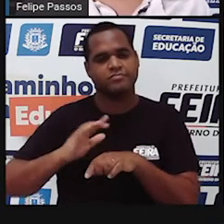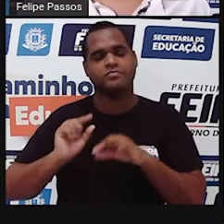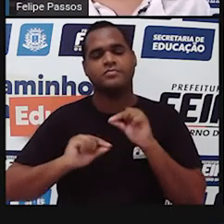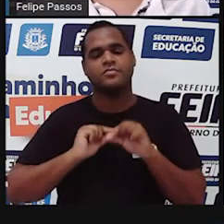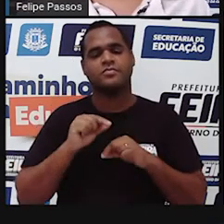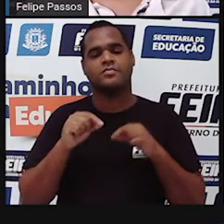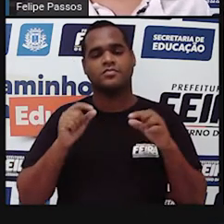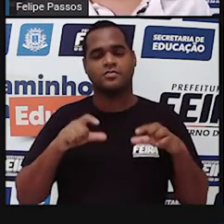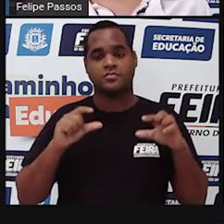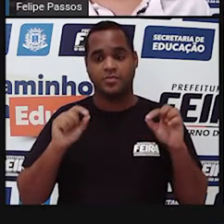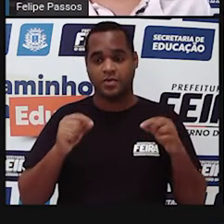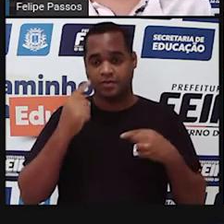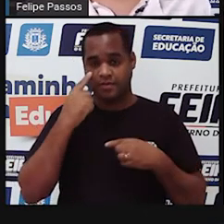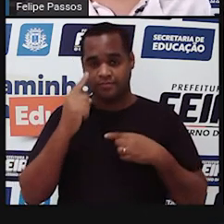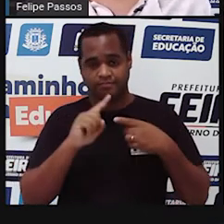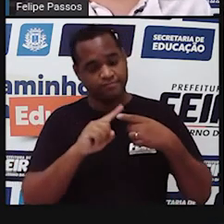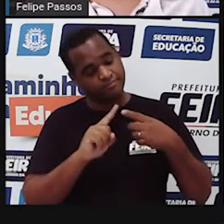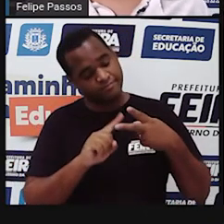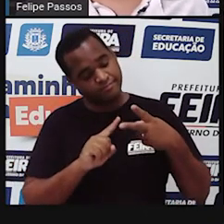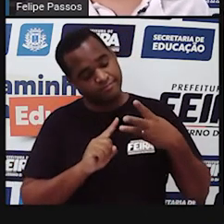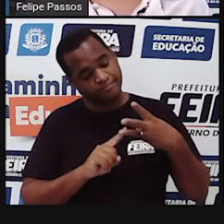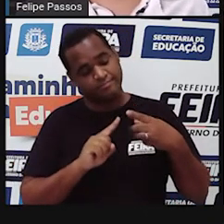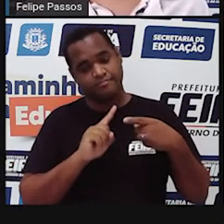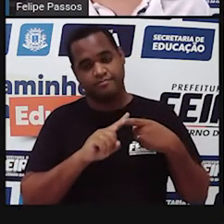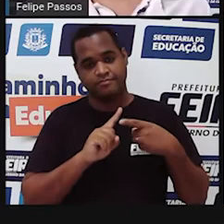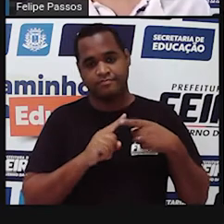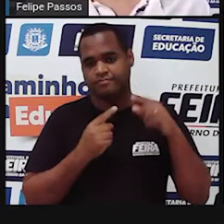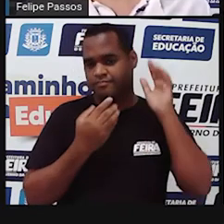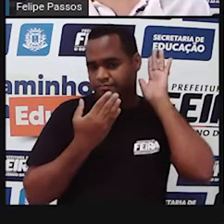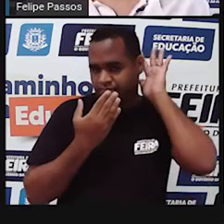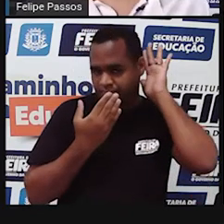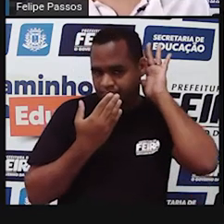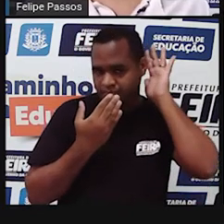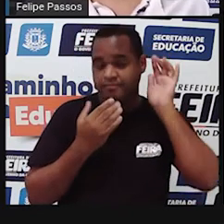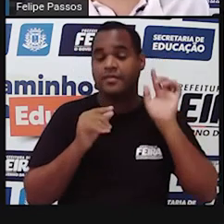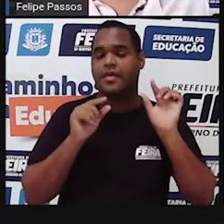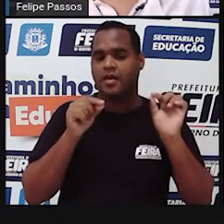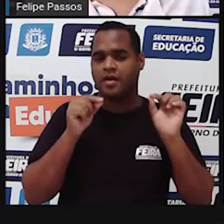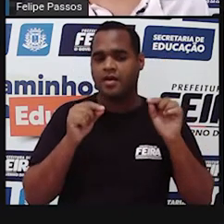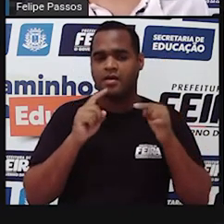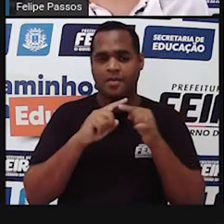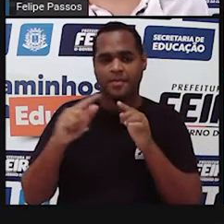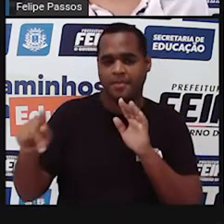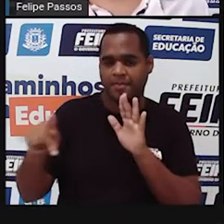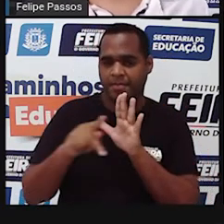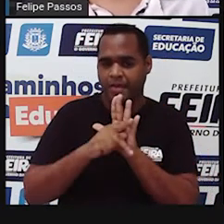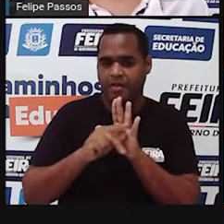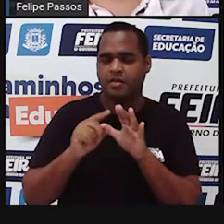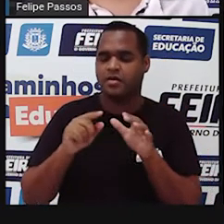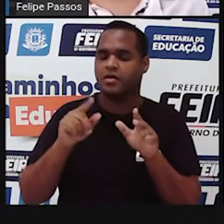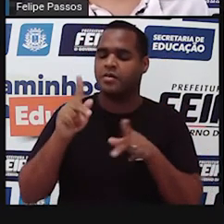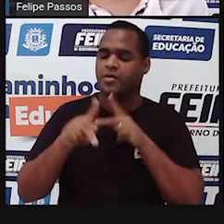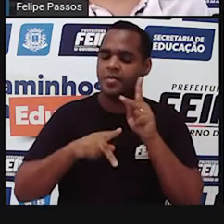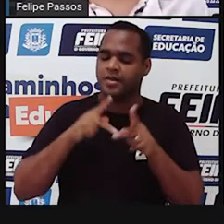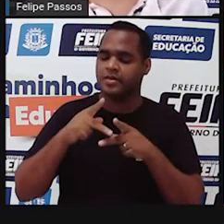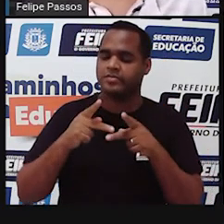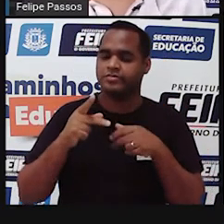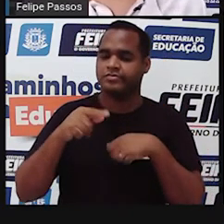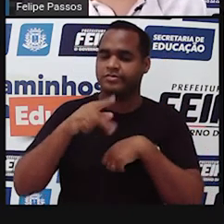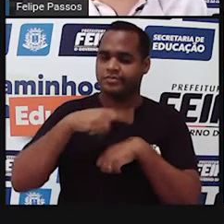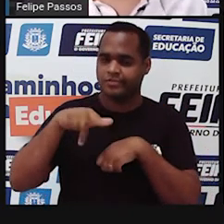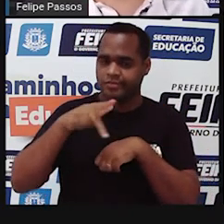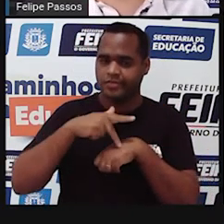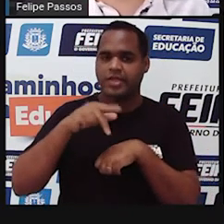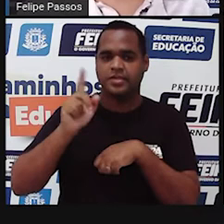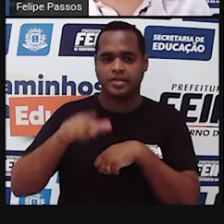aqui eu trouxe três exemplos, né? Os indígenas, por exemplo, eram a população do nosso país até